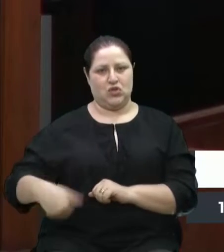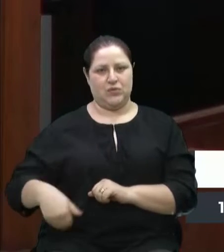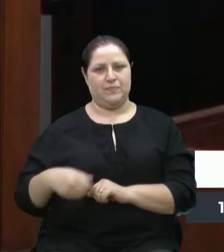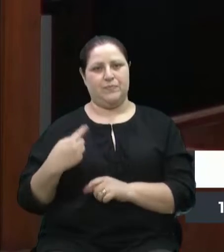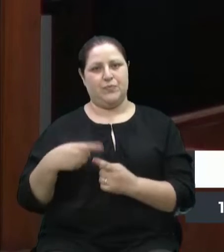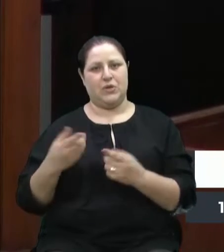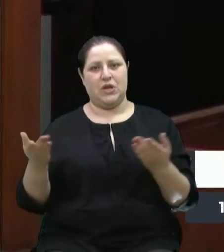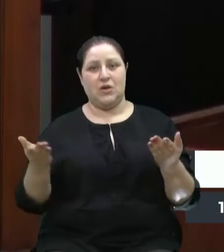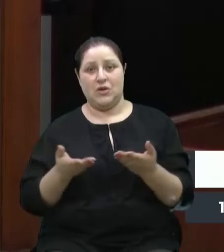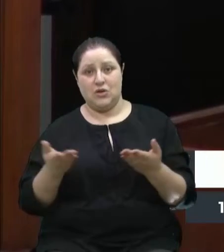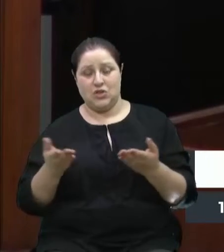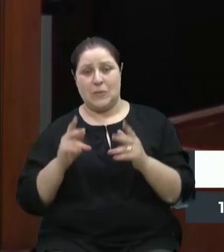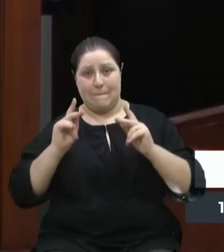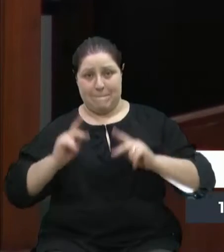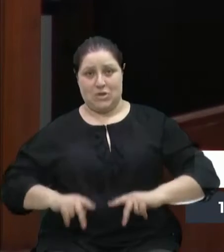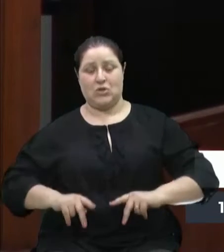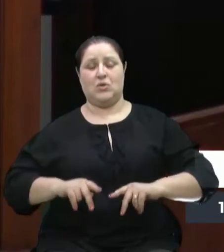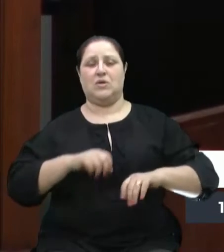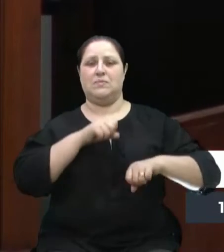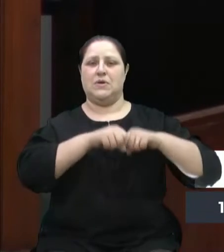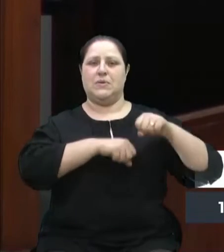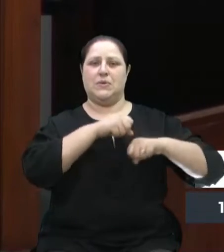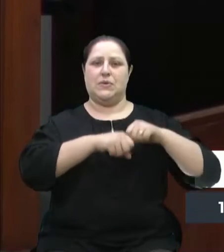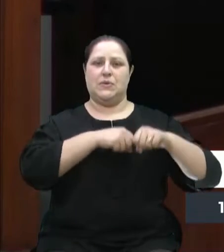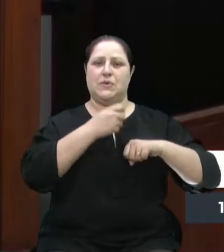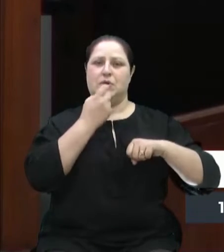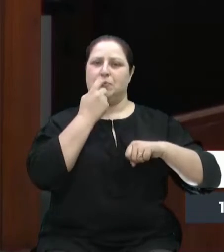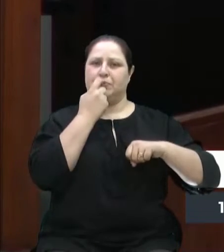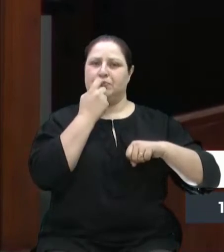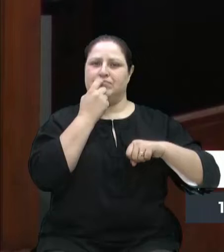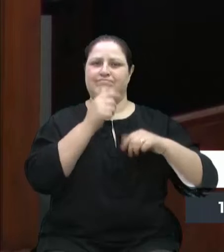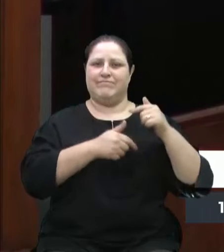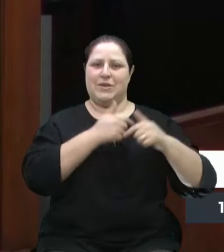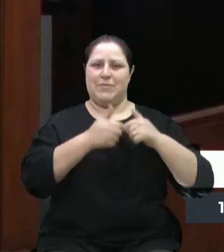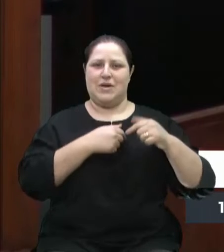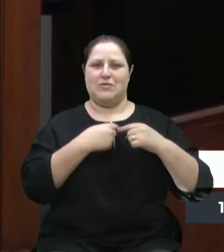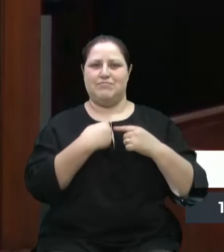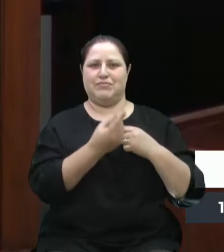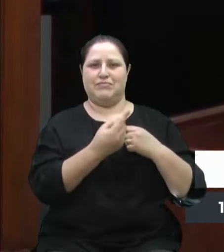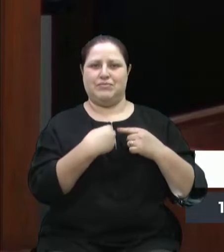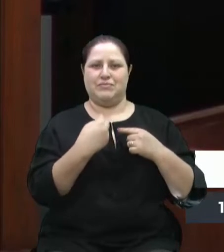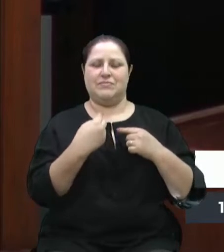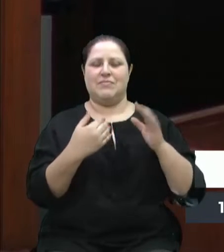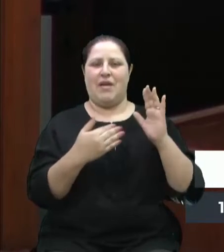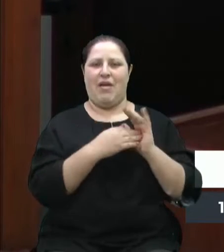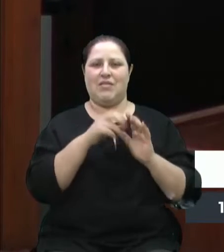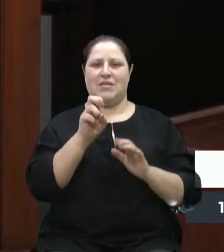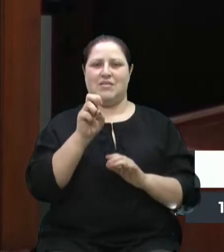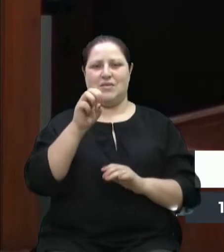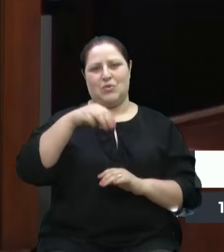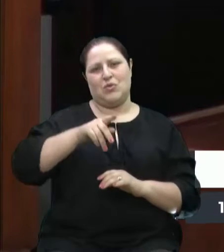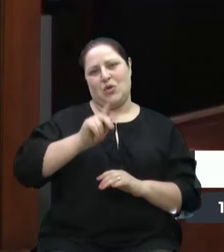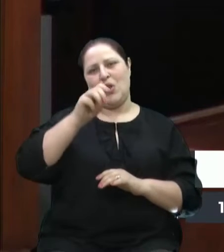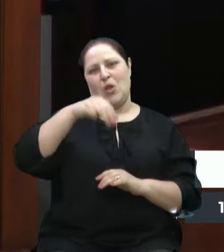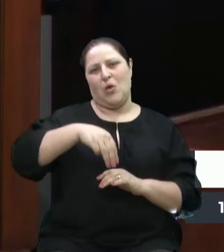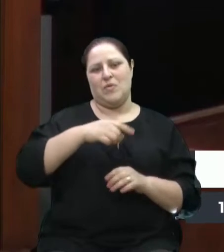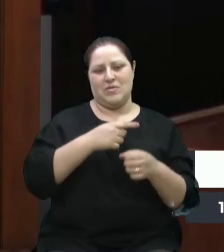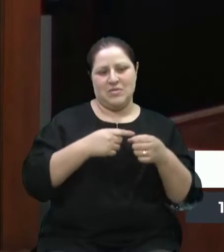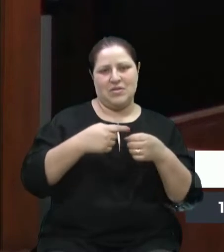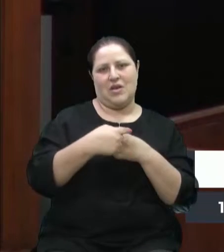hoje, para aquele ciclista que mora perto do seu local de trabalho, até 5 quilômetros, esse deslocamento na